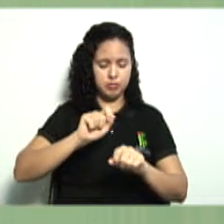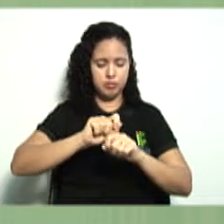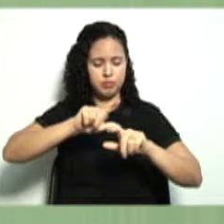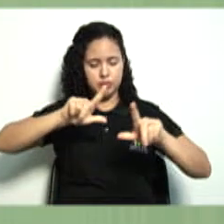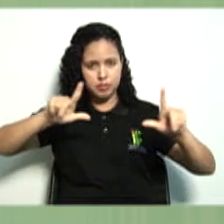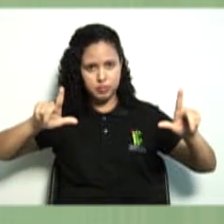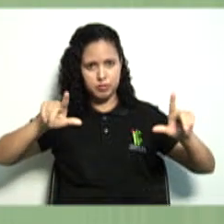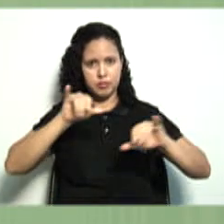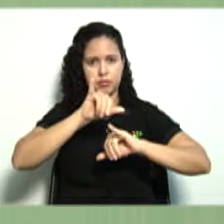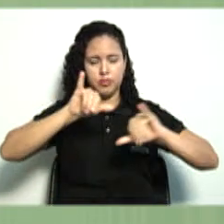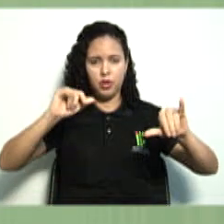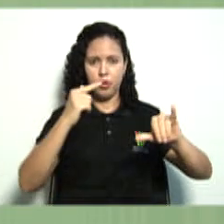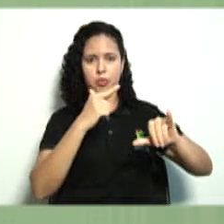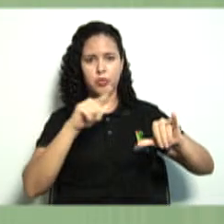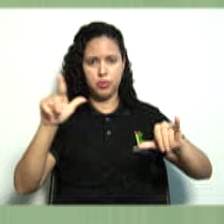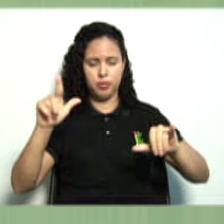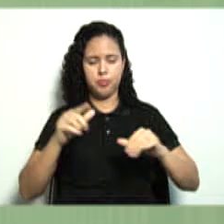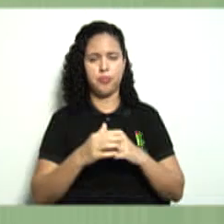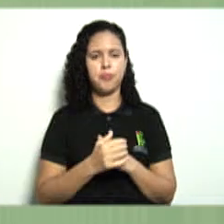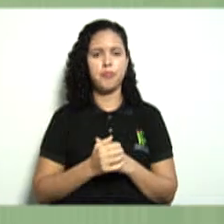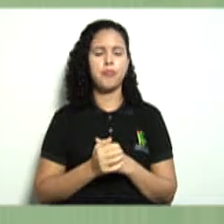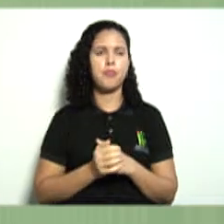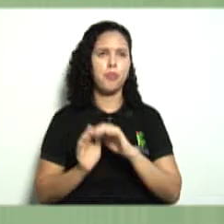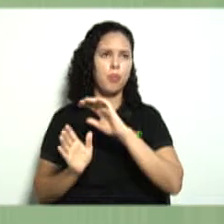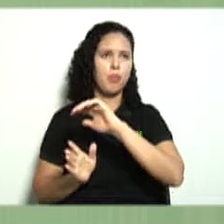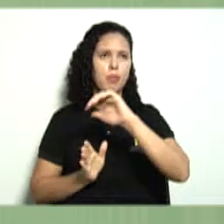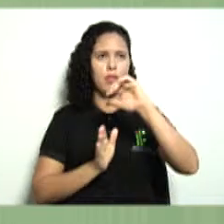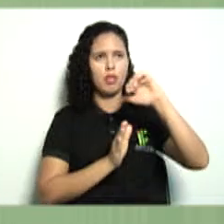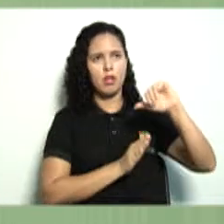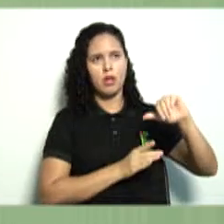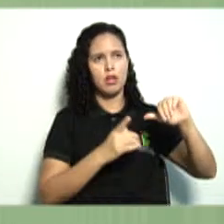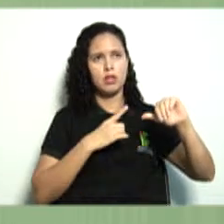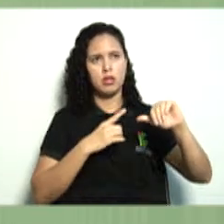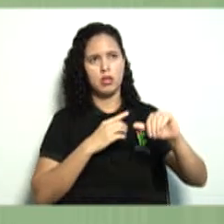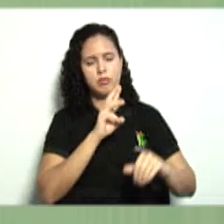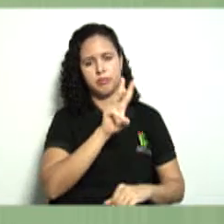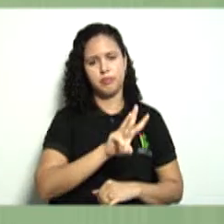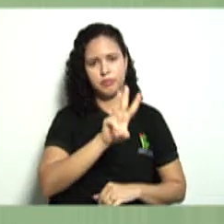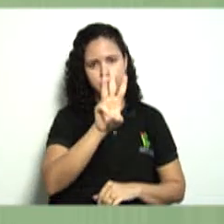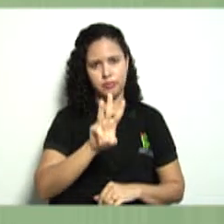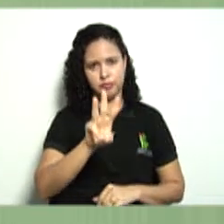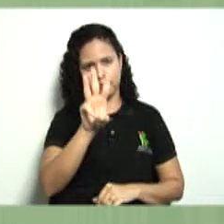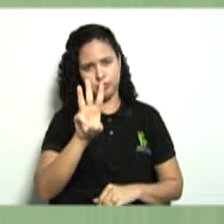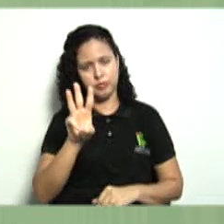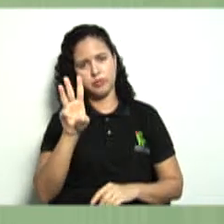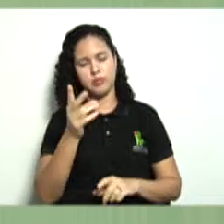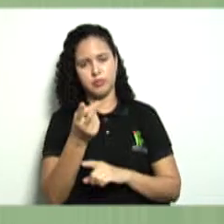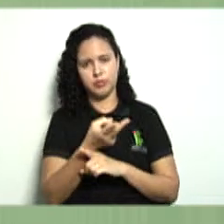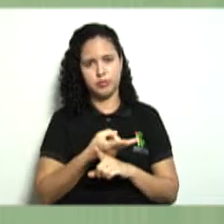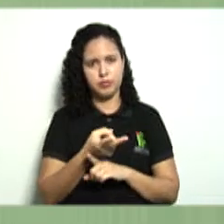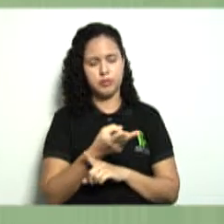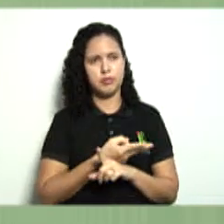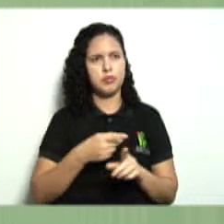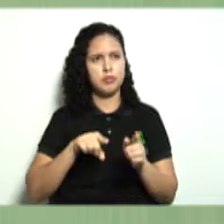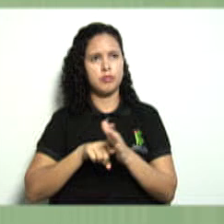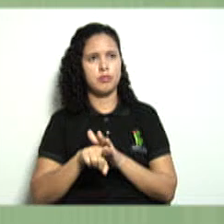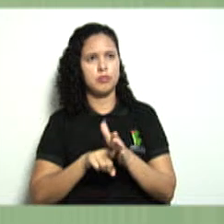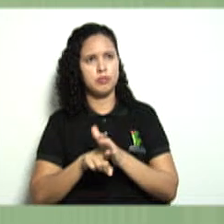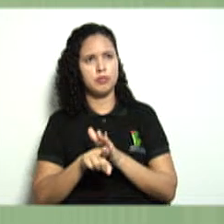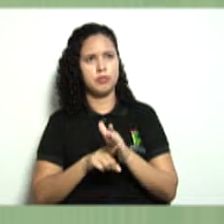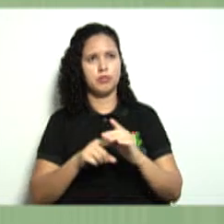Alguns sites de busca aqui para vocês conhecem muito bem isso daqui, né? O Google, mas tem aqui o Bing, buscar